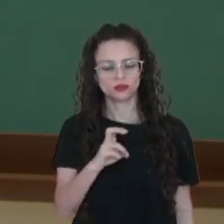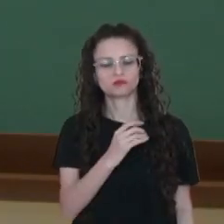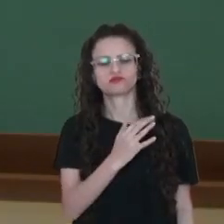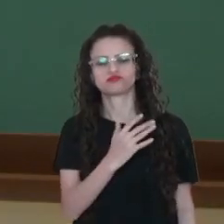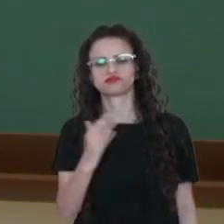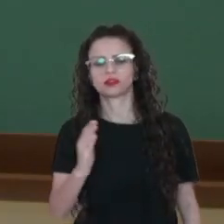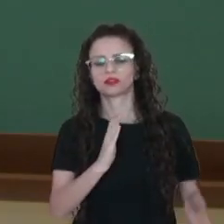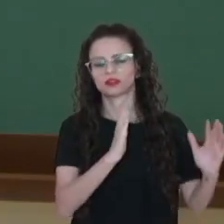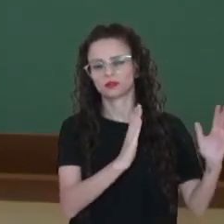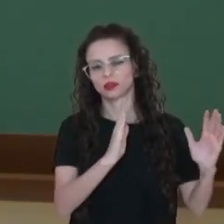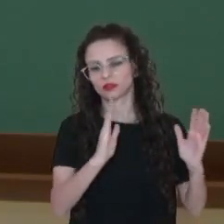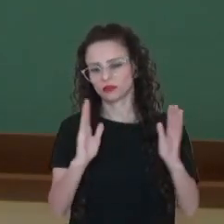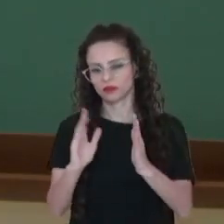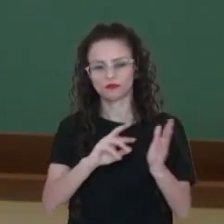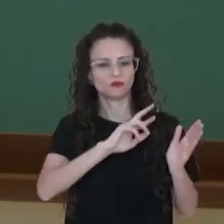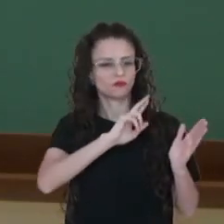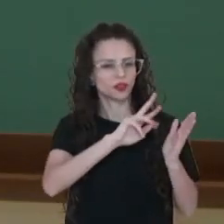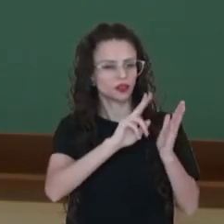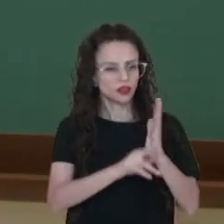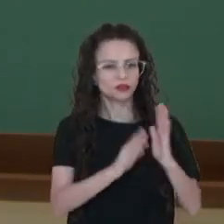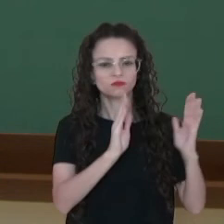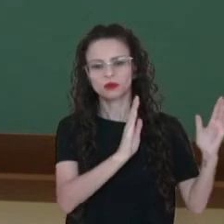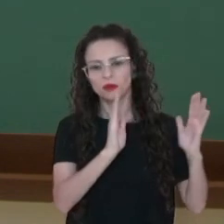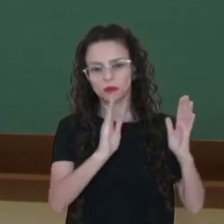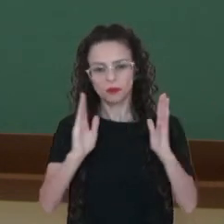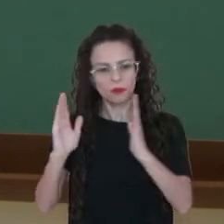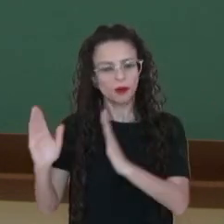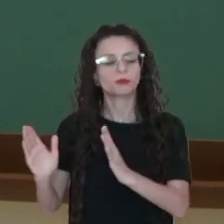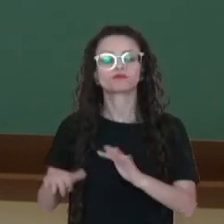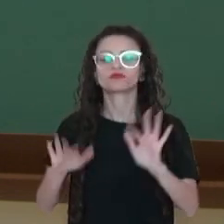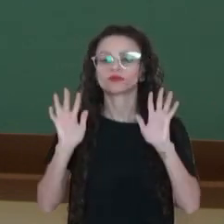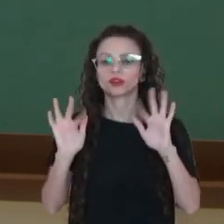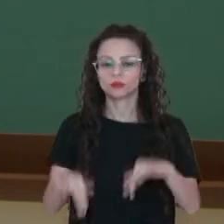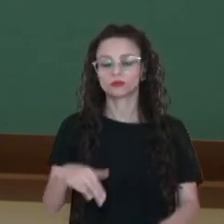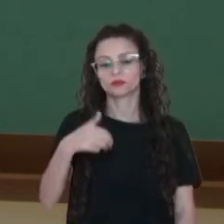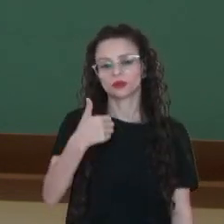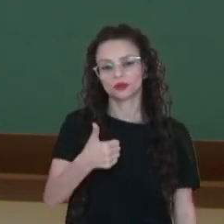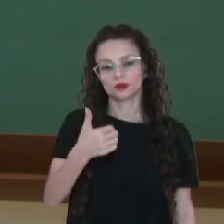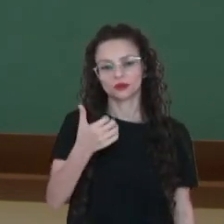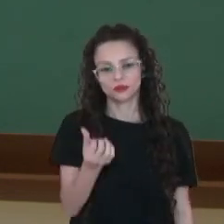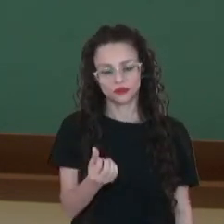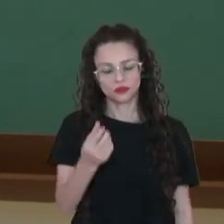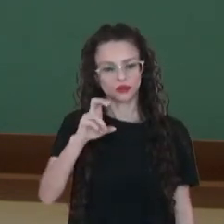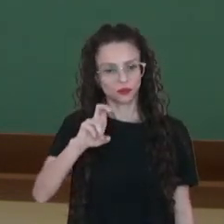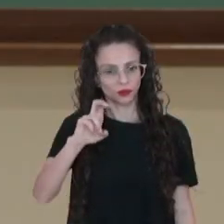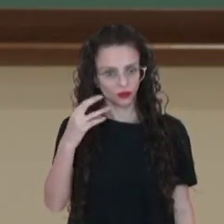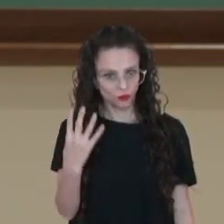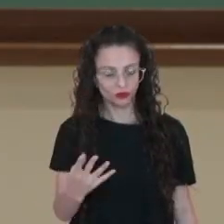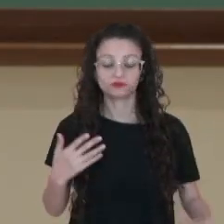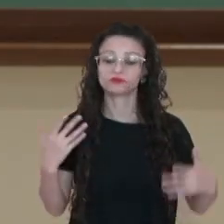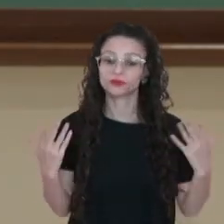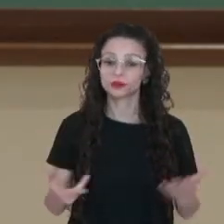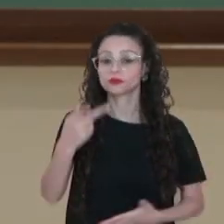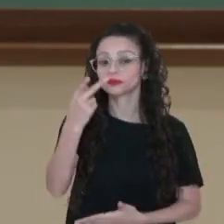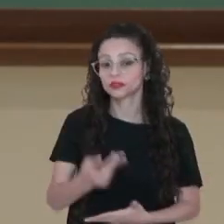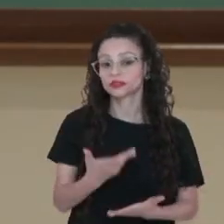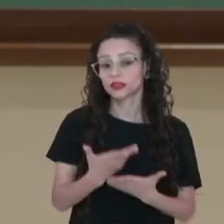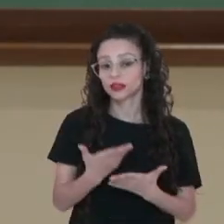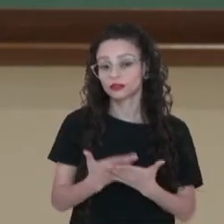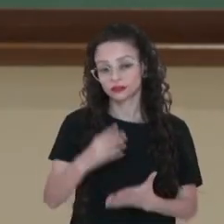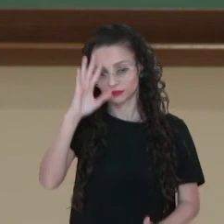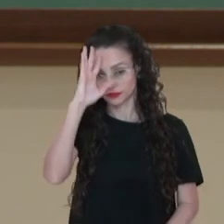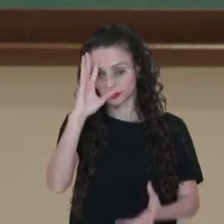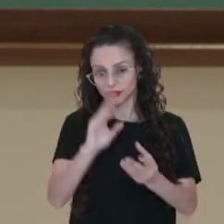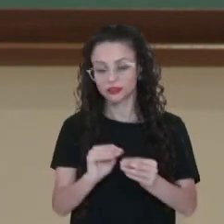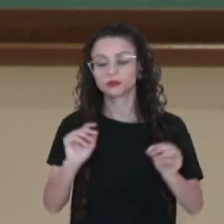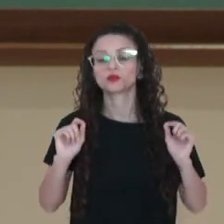várias etapas, né, na Batalha dos Guararapes, e acaba então em 1654. Então nessa aula nós entendemos